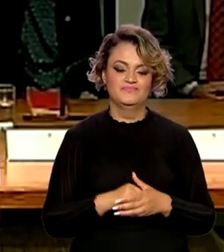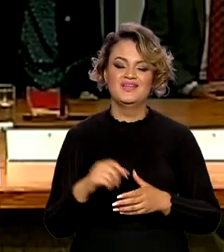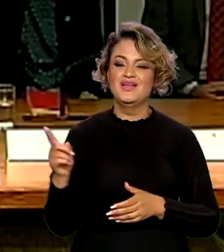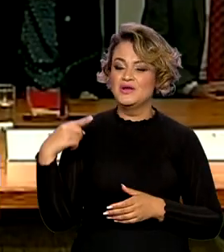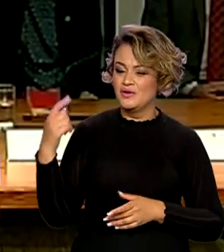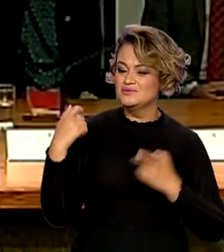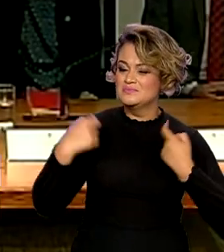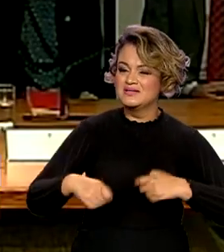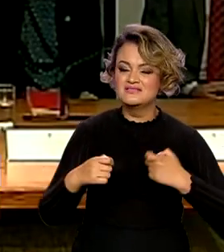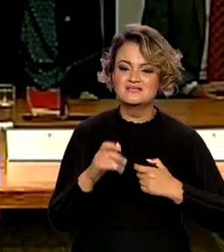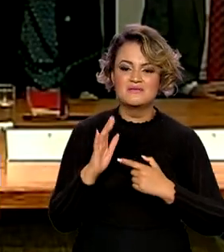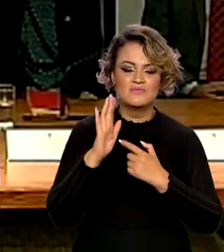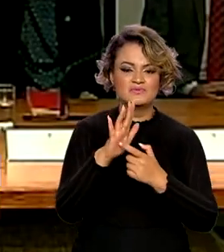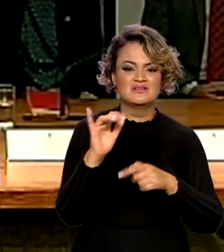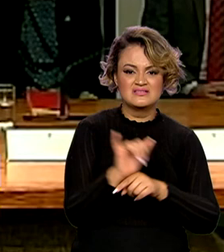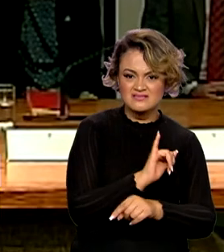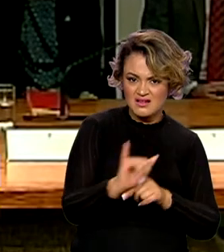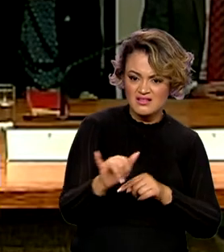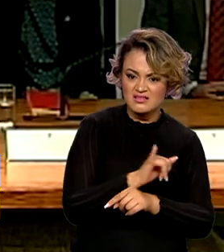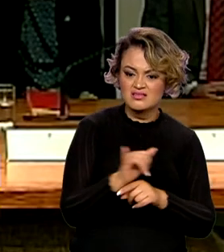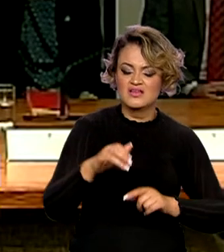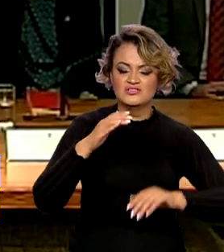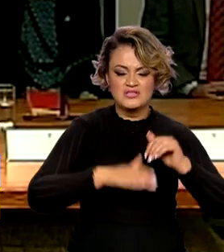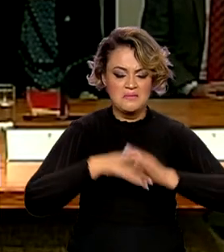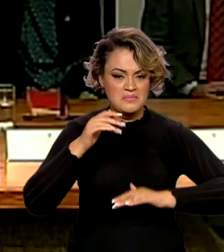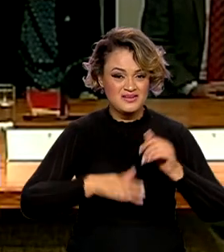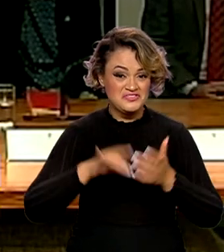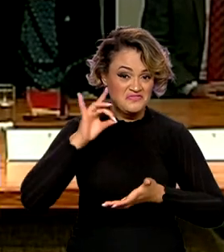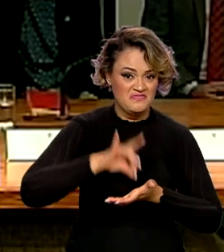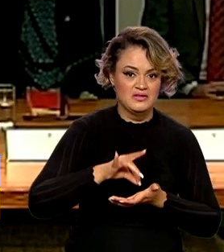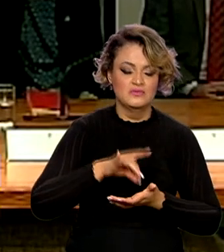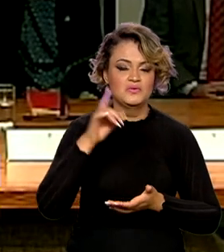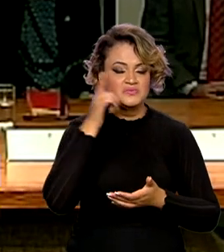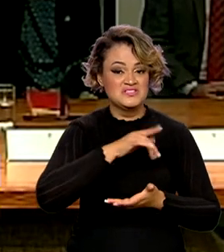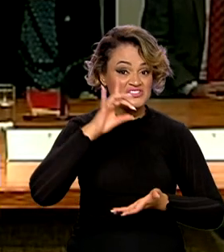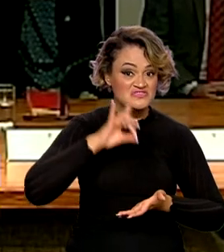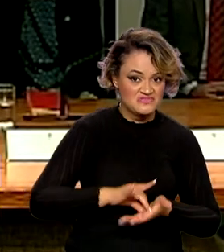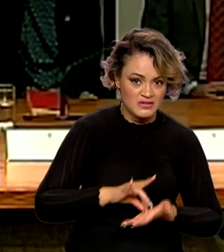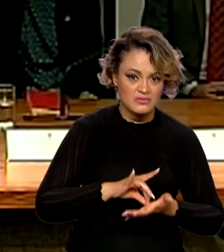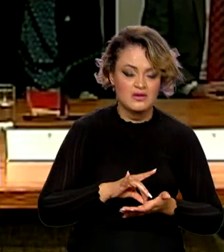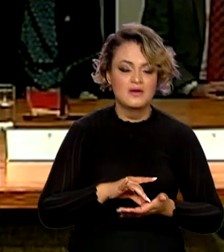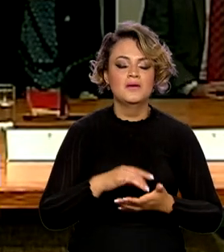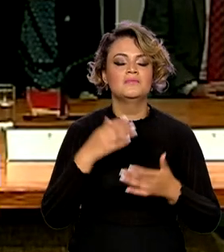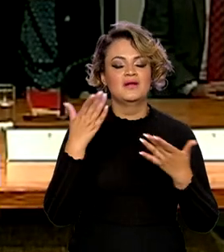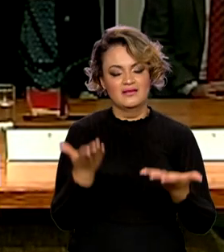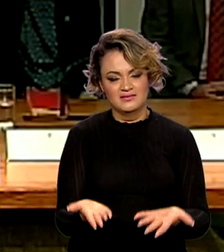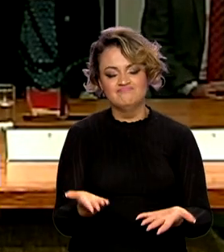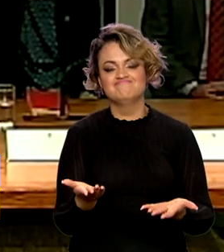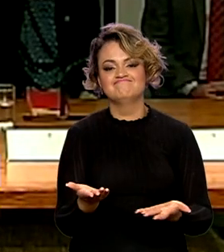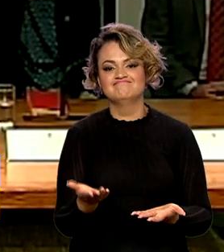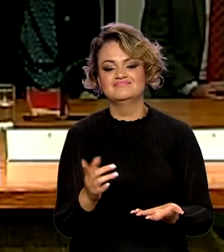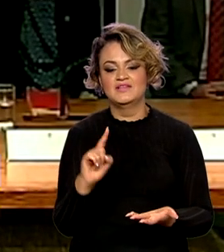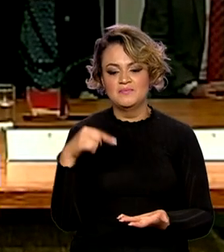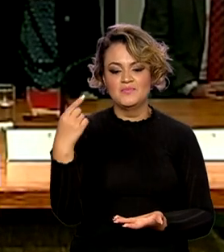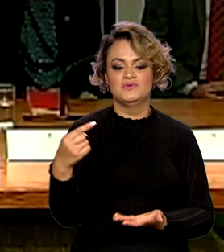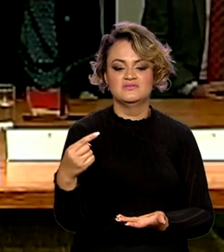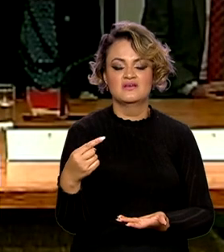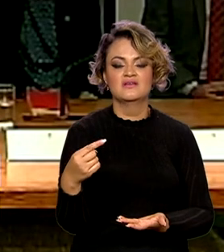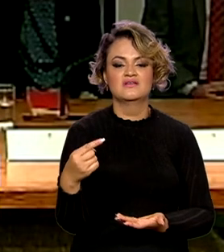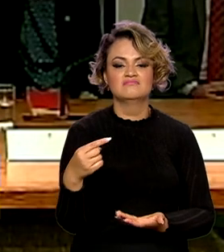precisa traçar estratégias eficientes e eficazes para que possa de fato